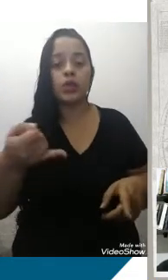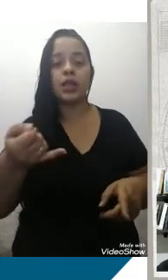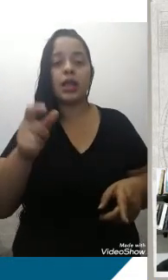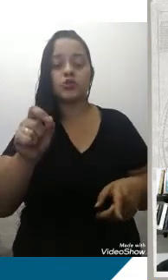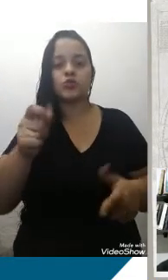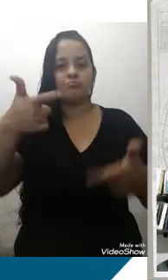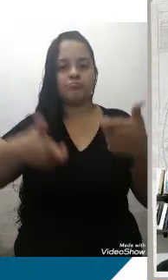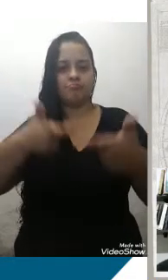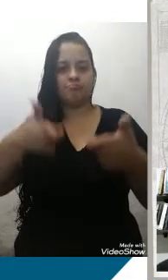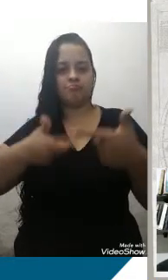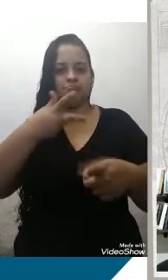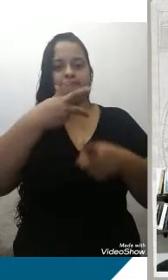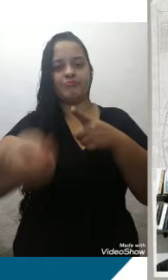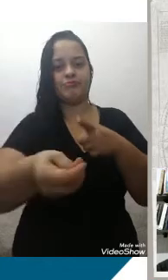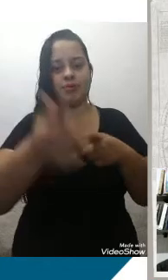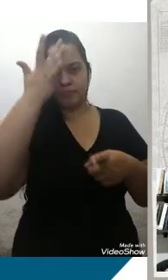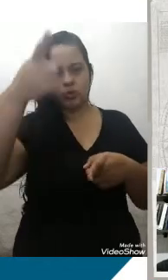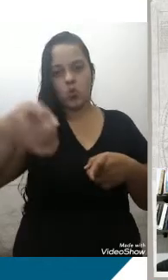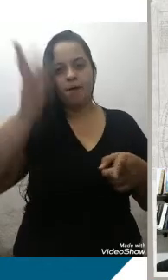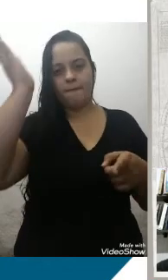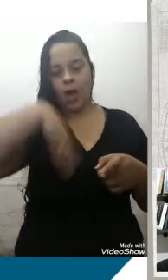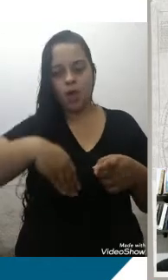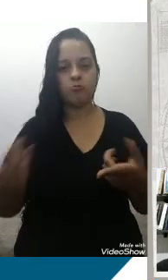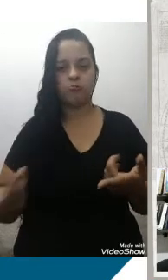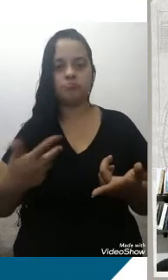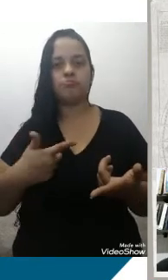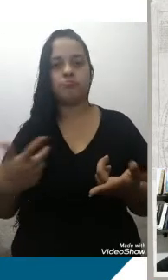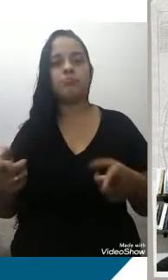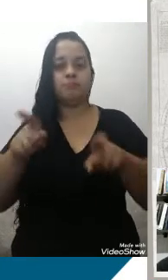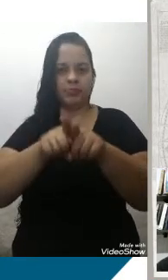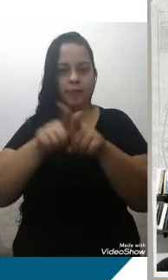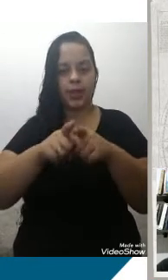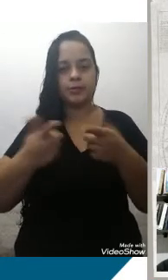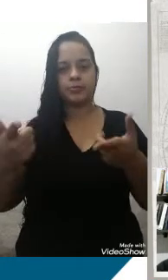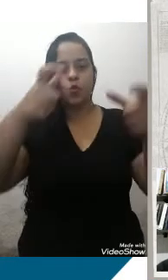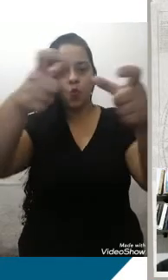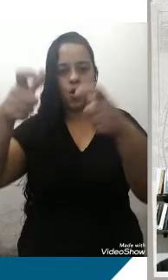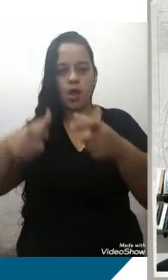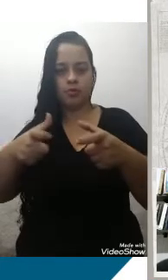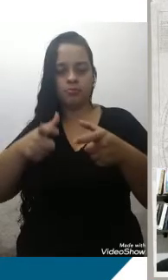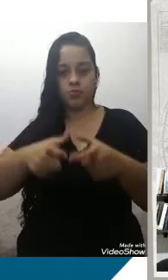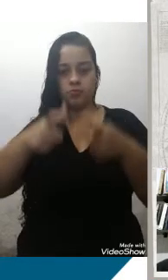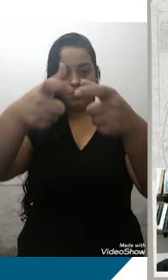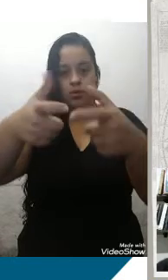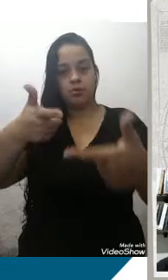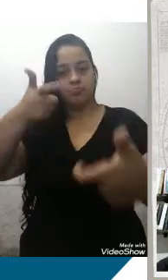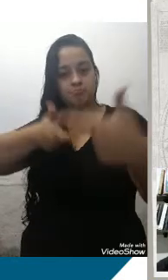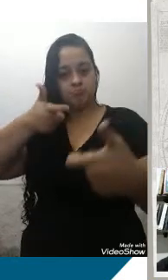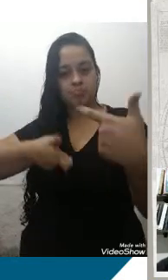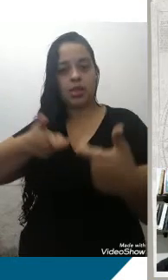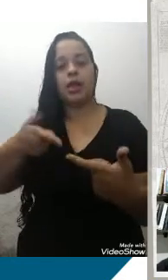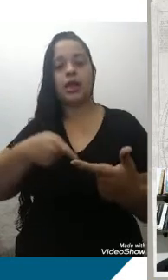combater o inimigo. Eu, exemplo, cito da cidade de Cochin em relação a Calicut. A cidade de Cochin queria se